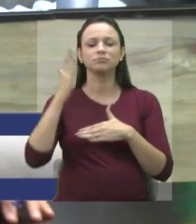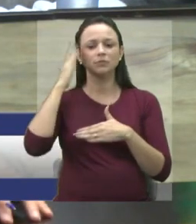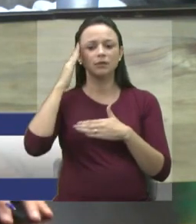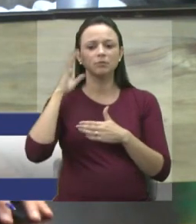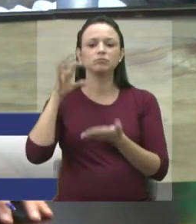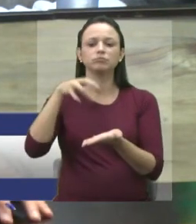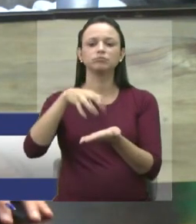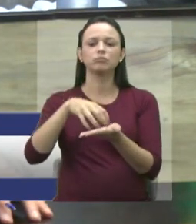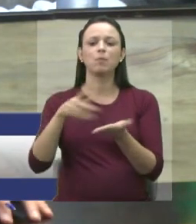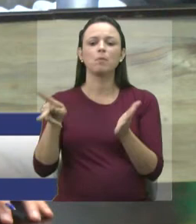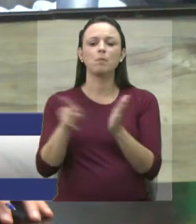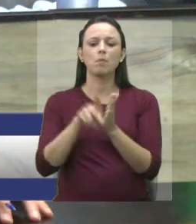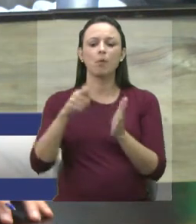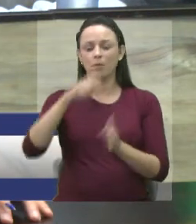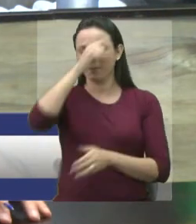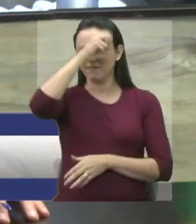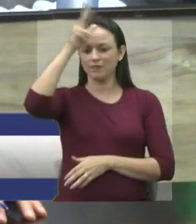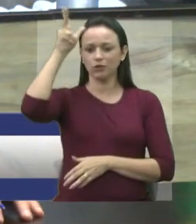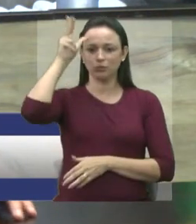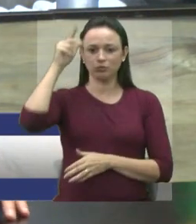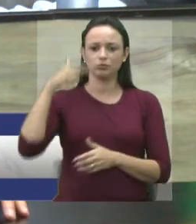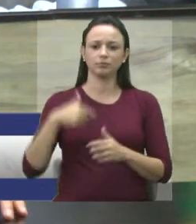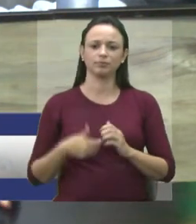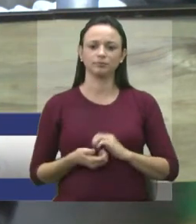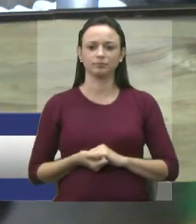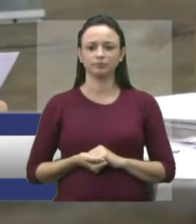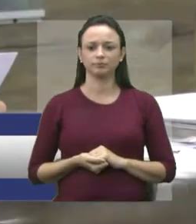da Prefeitura Municipal.